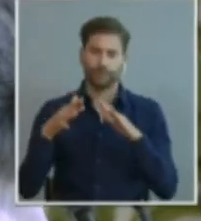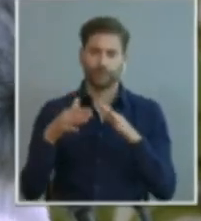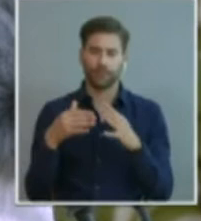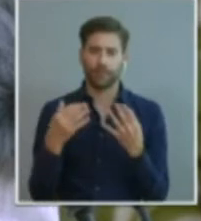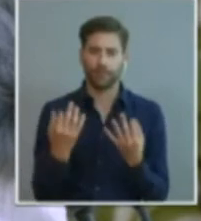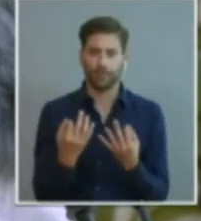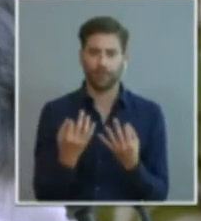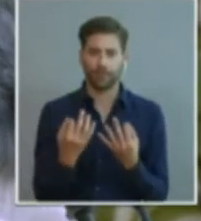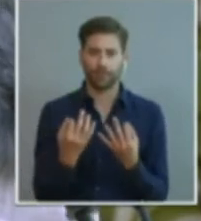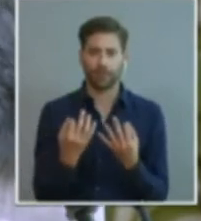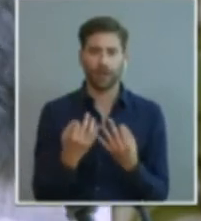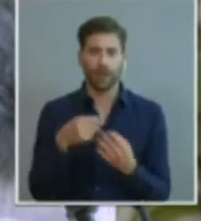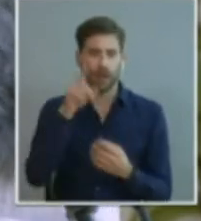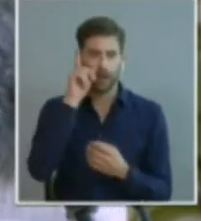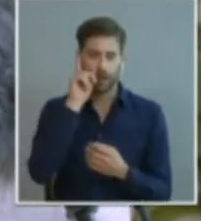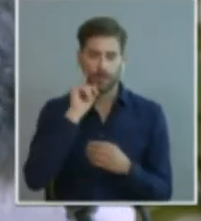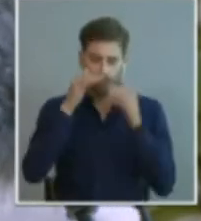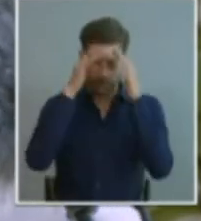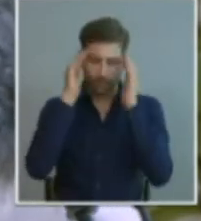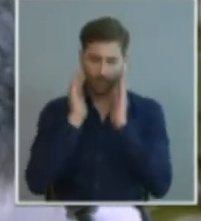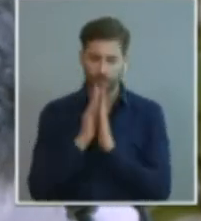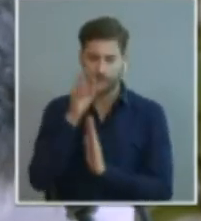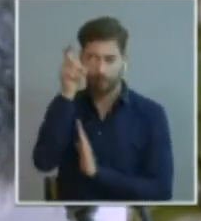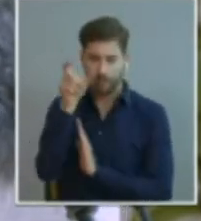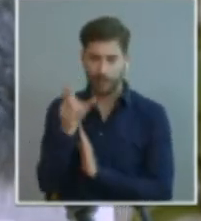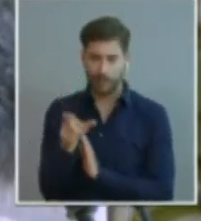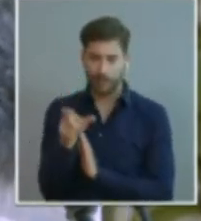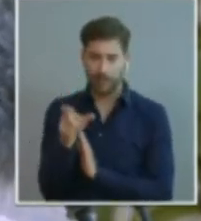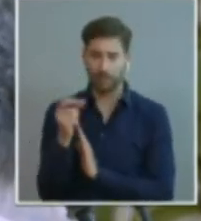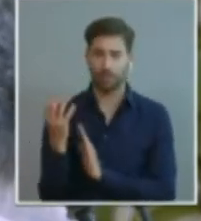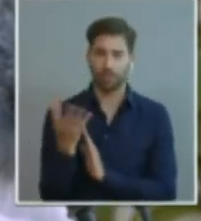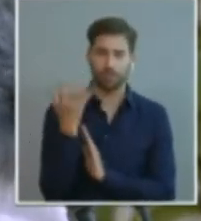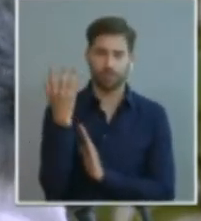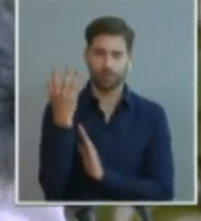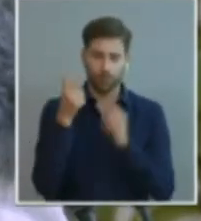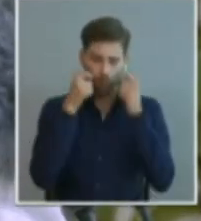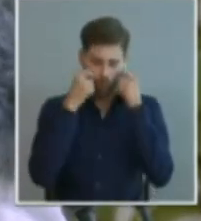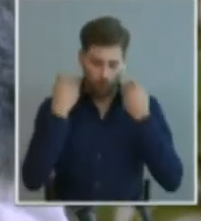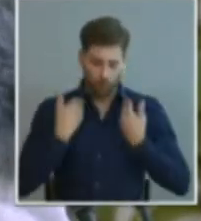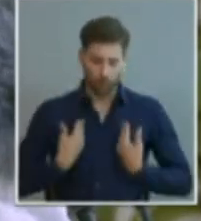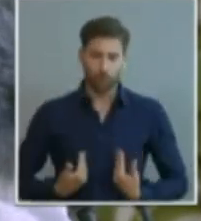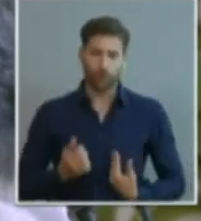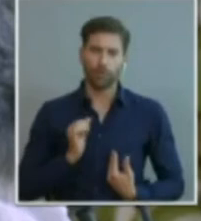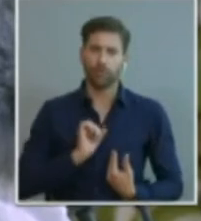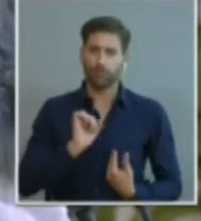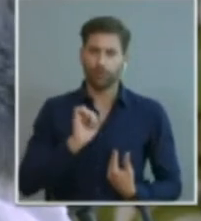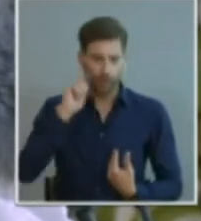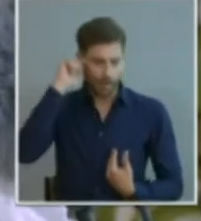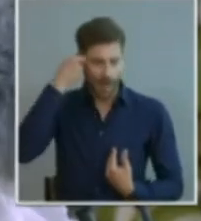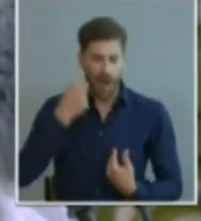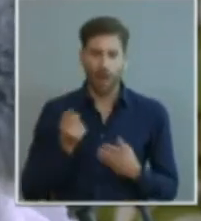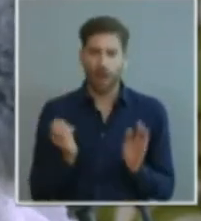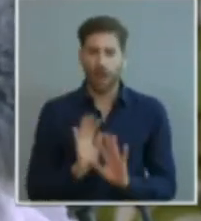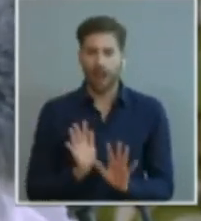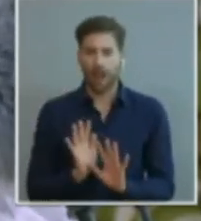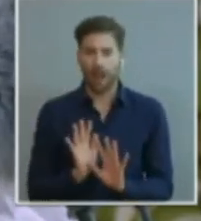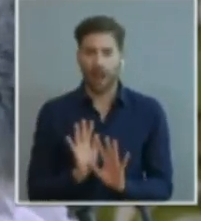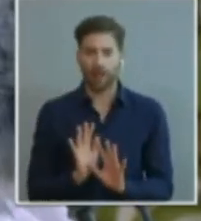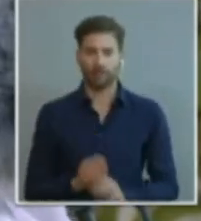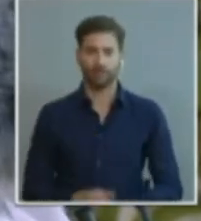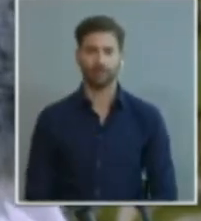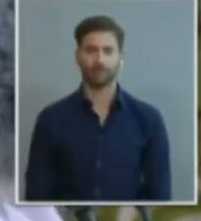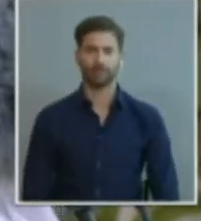é imaculada e o seu corpo não sofre a corrupção do túmulo.